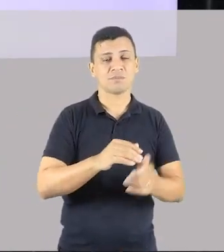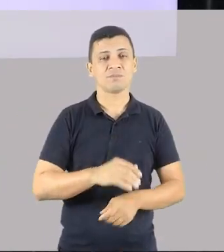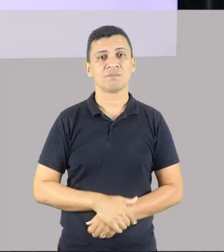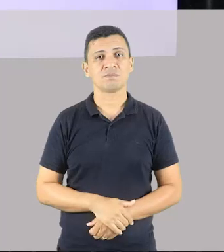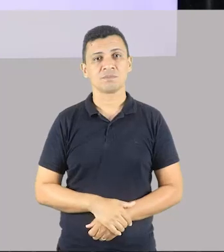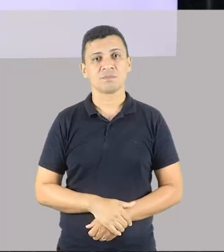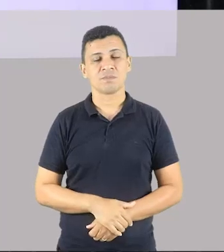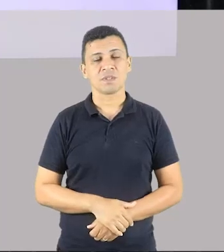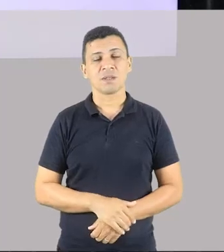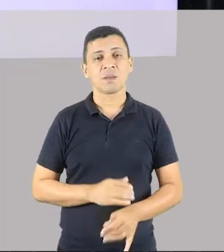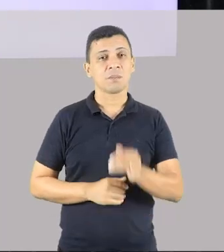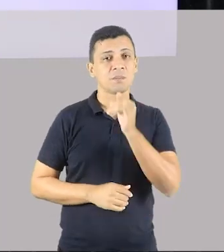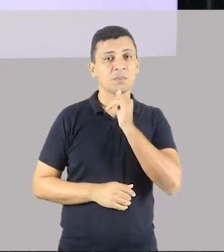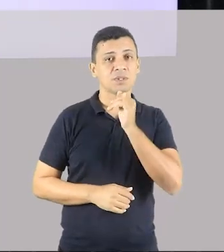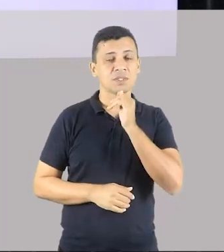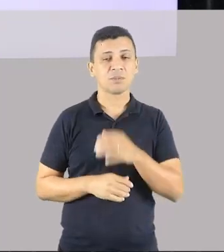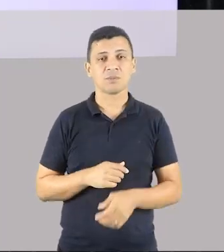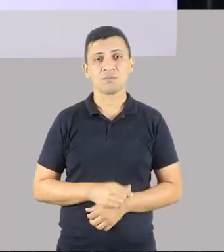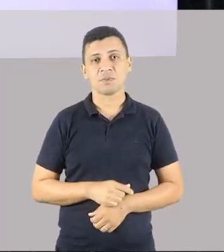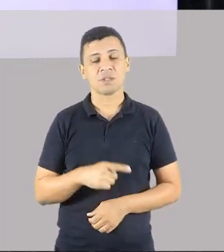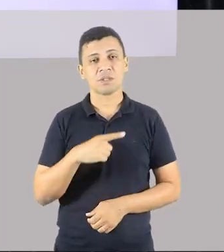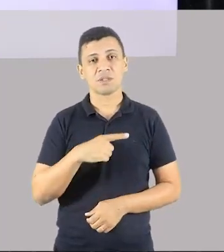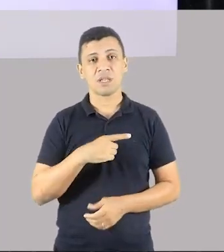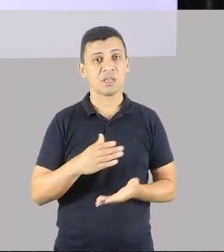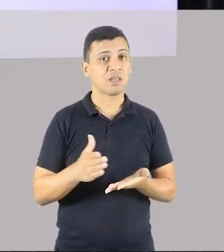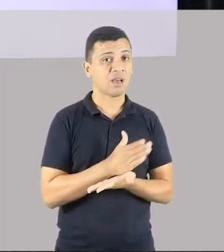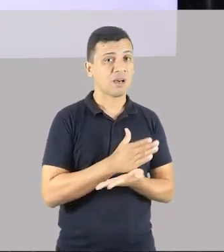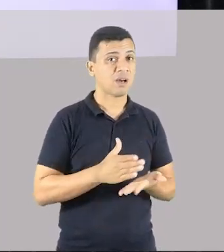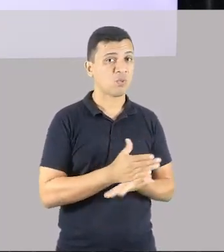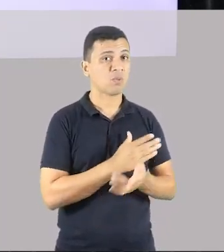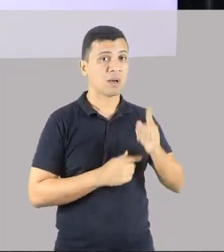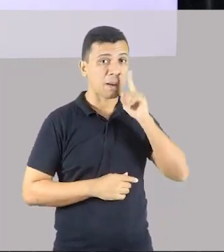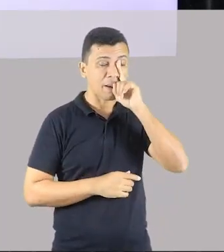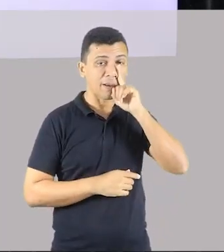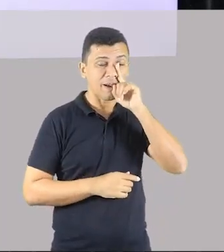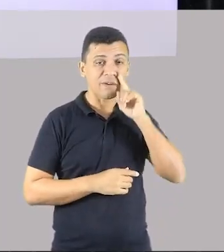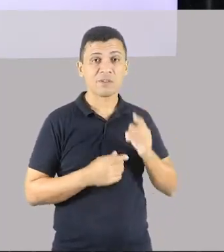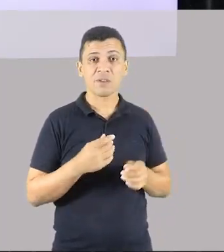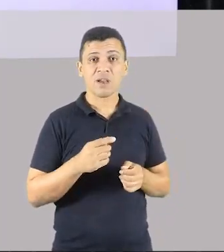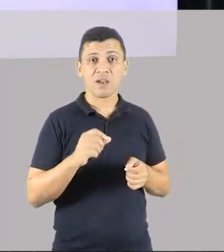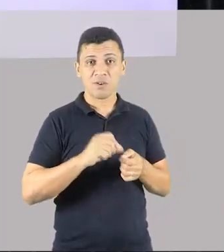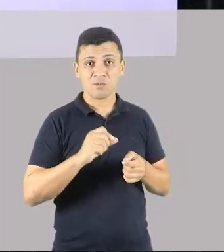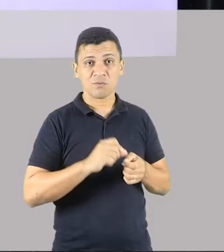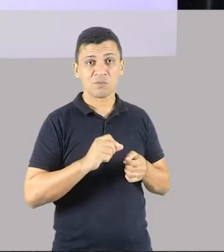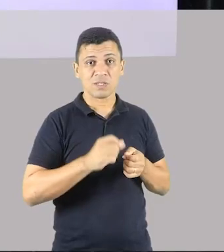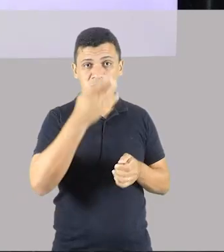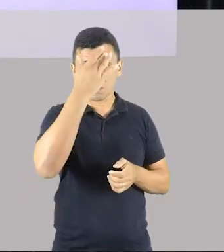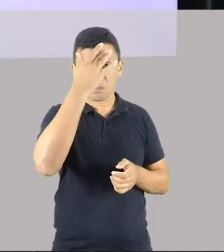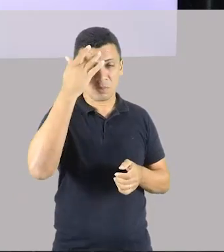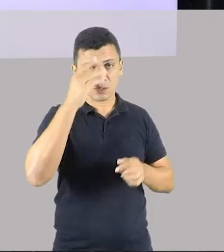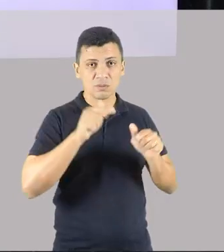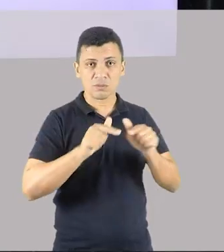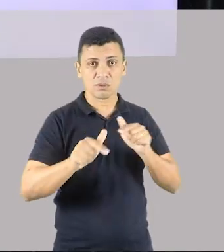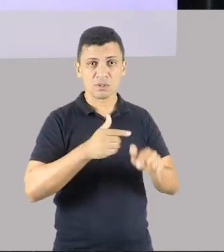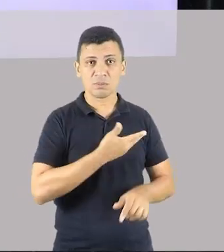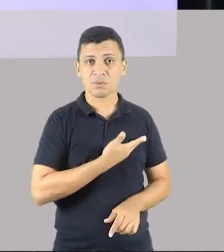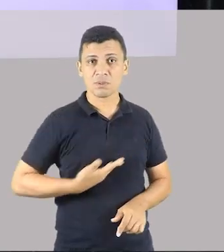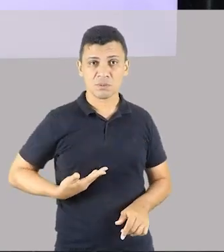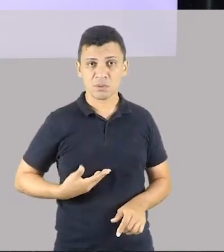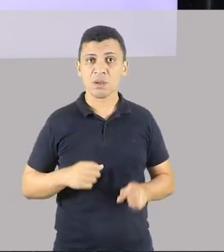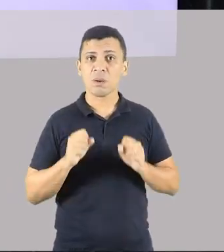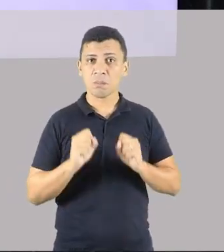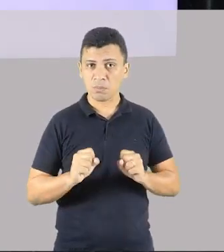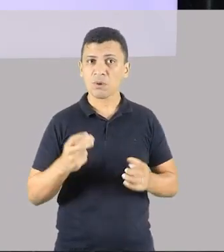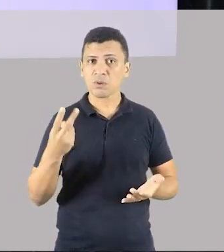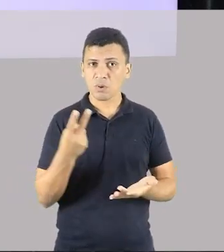decisão de mérito, por exemplo, em uma infração grave cometida por um servidor público, pode ocorrer, inclusive, a demissão